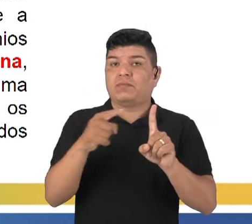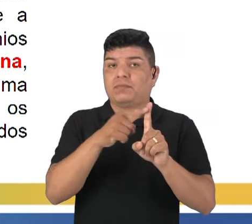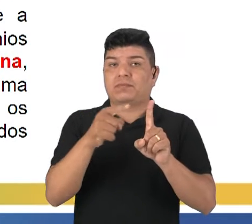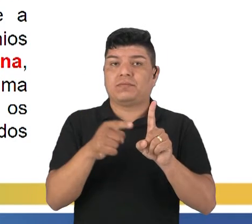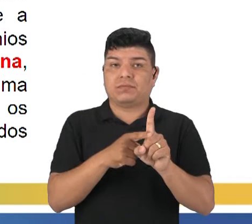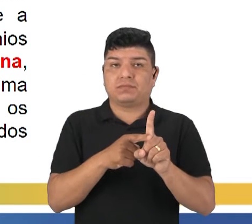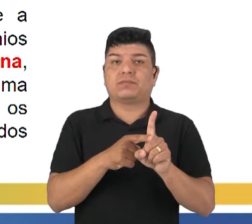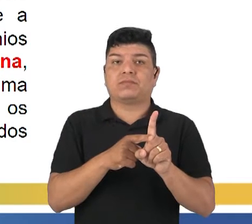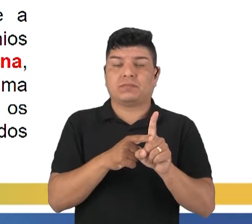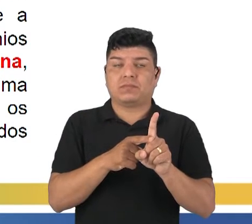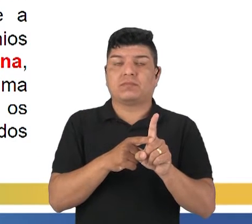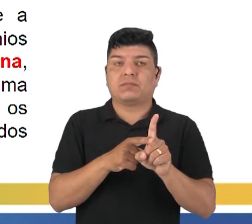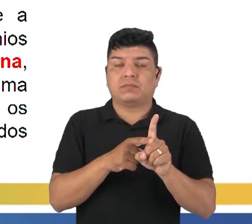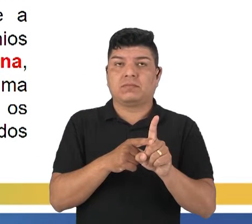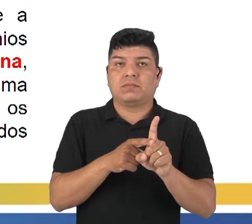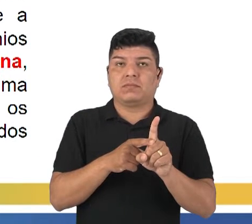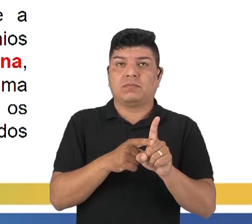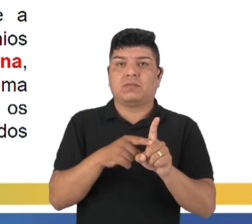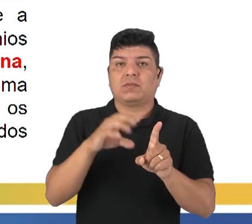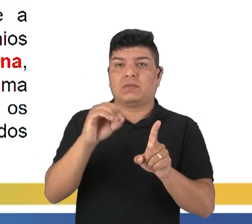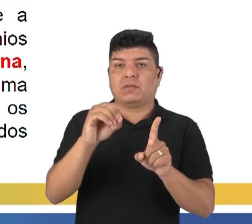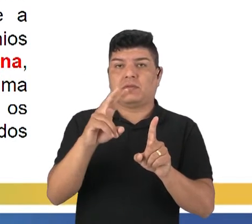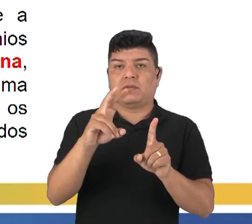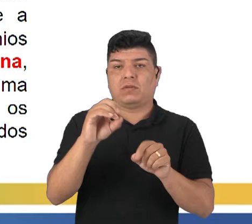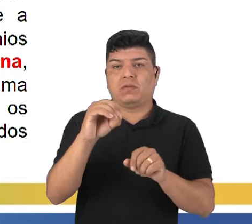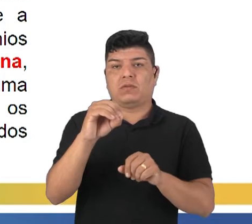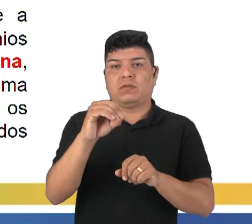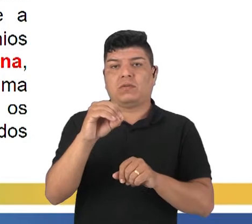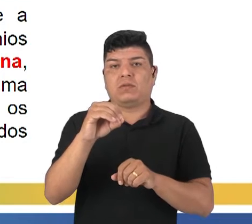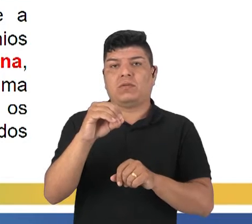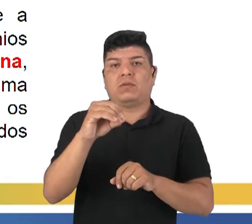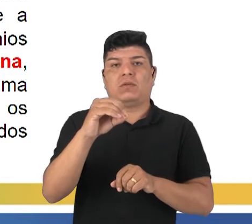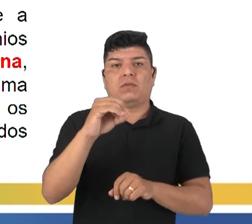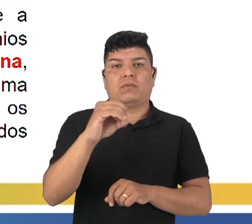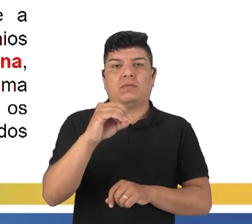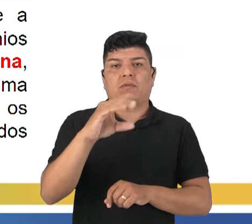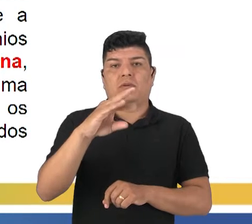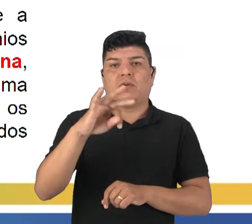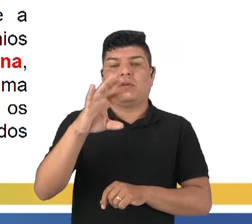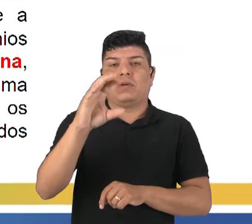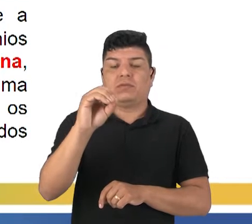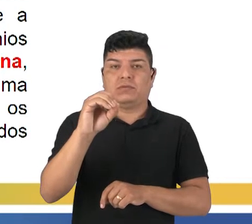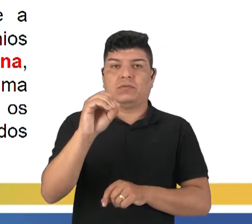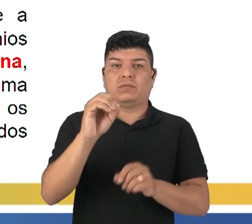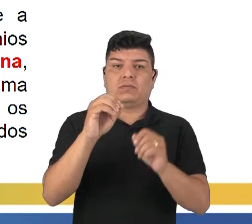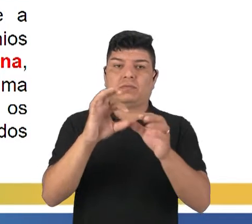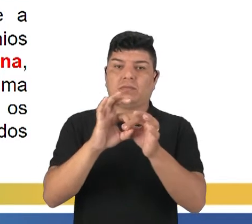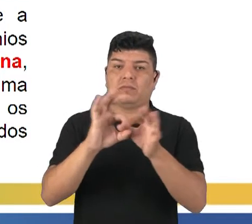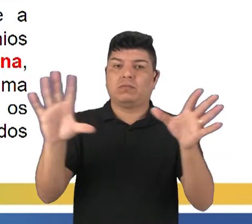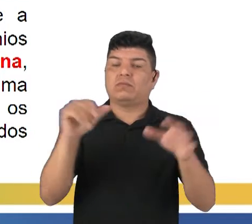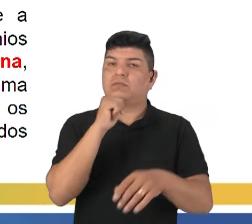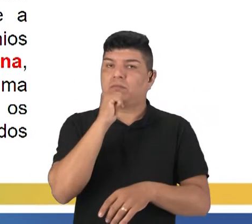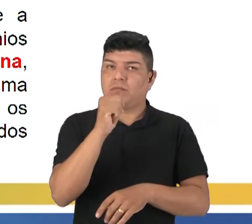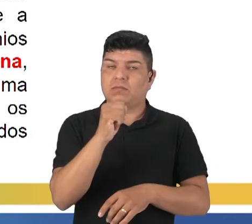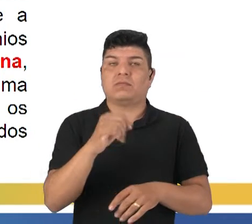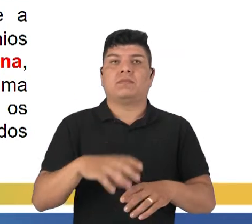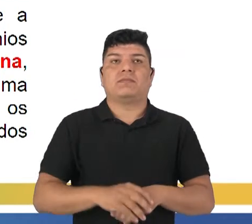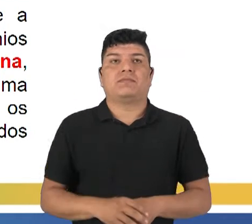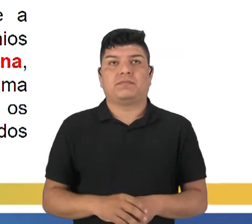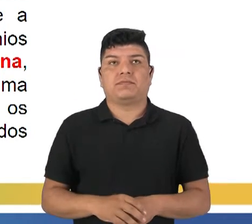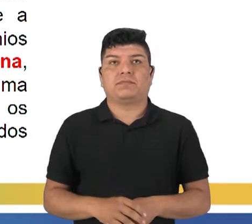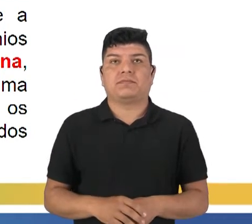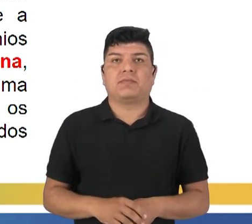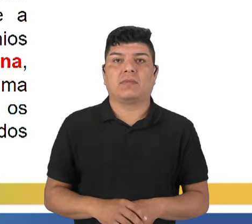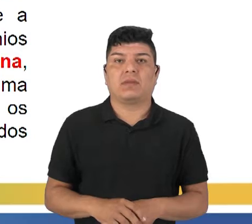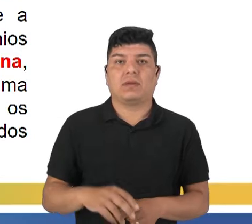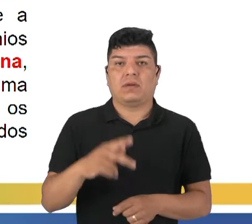gravidez, esses ovócitos e esse endométrio, eles serão liberados pela menstruação. Na